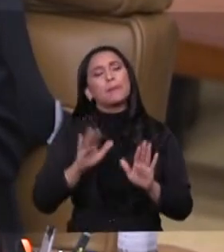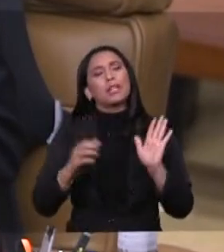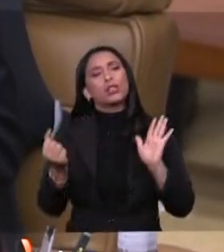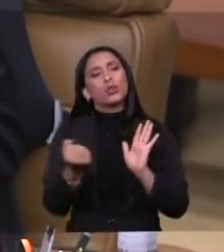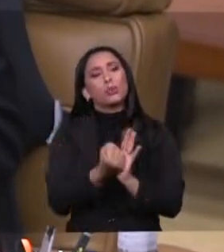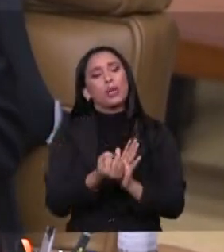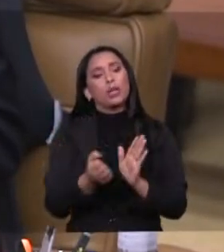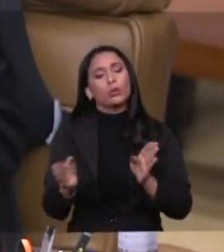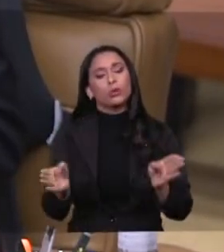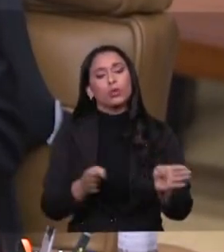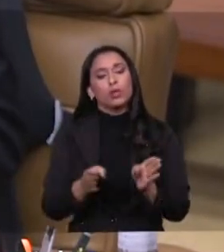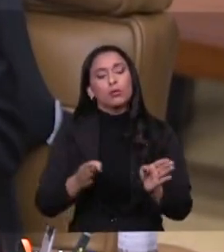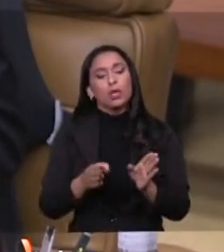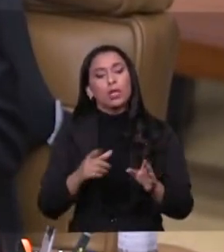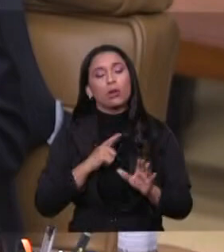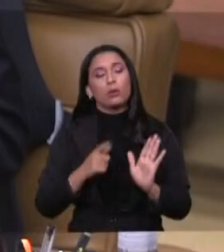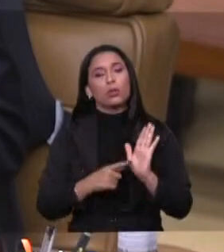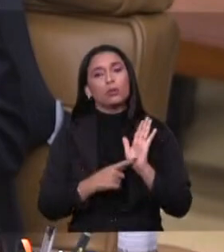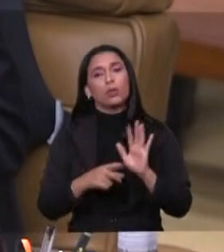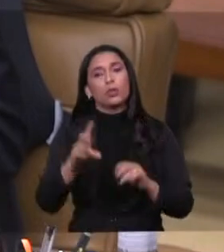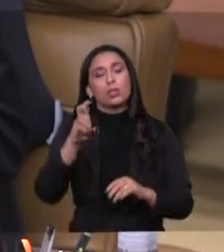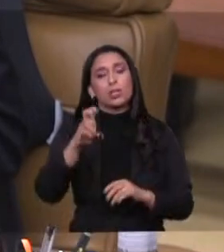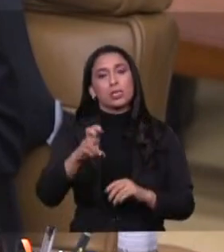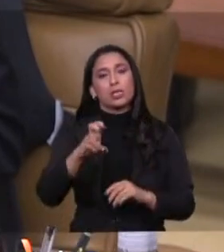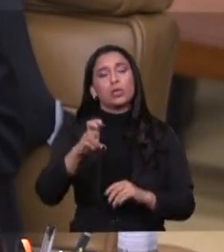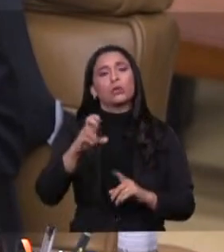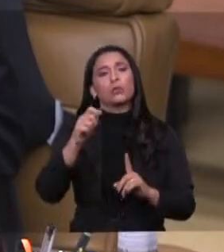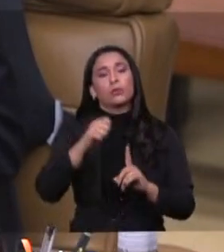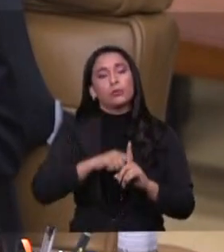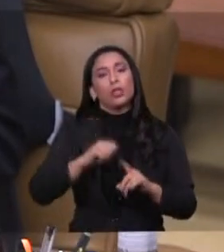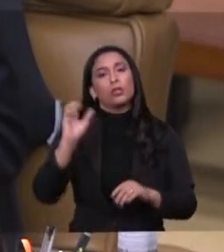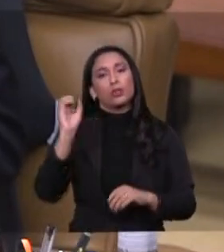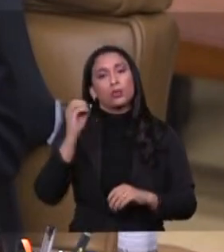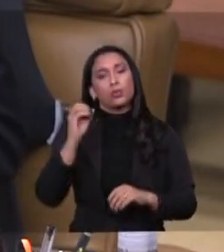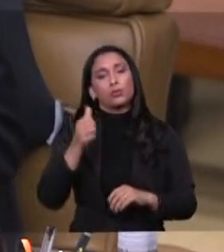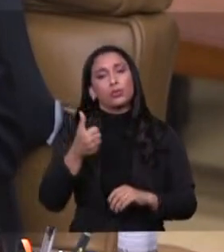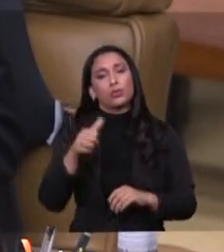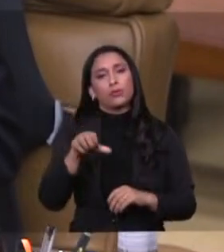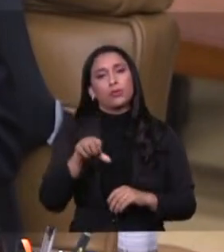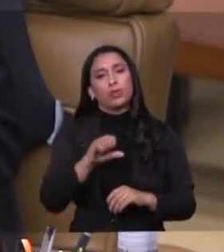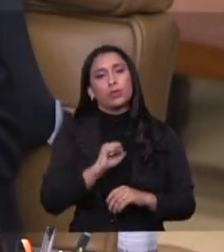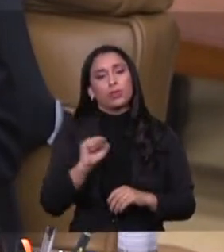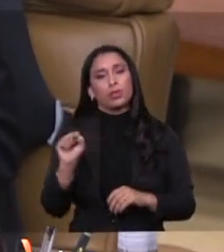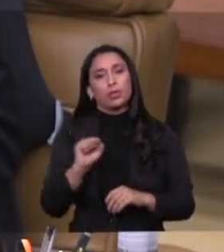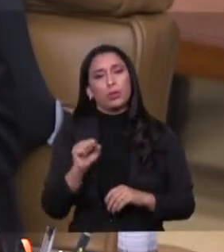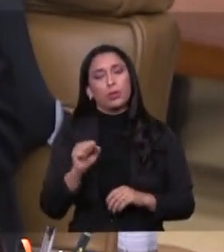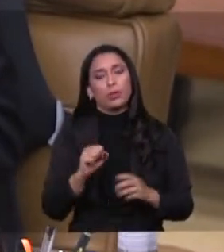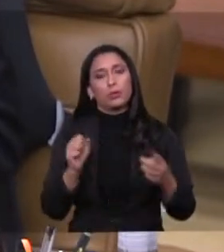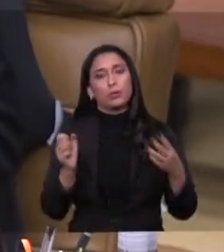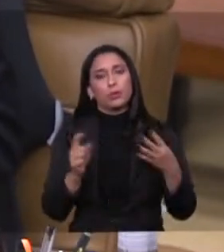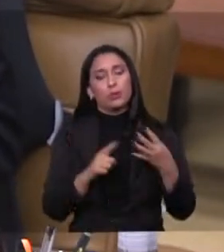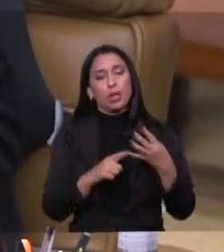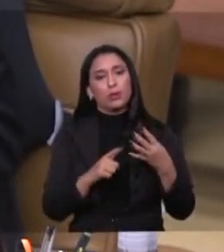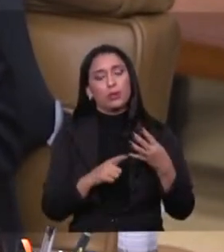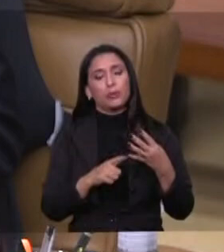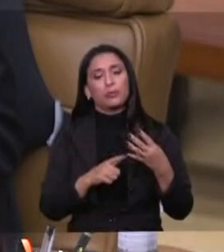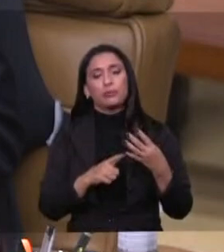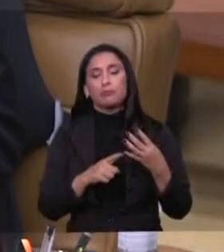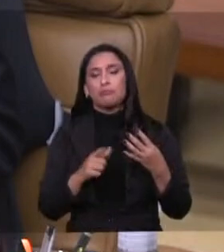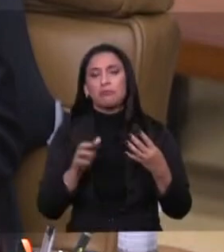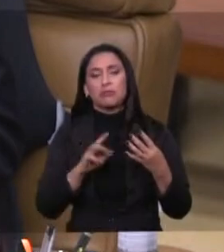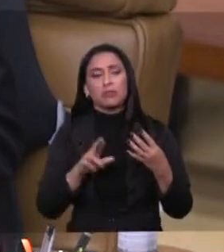marco temporal caracterizado em 5 de outubro de 1988. 4. Ainda que